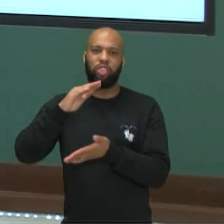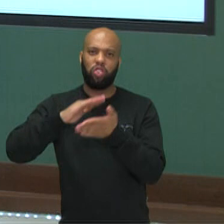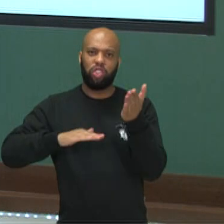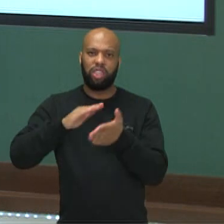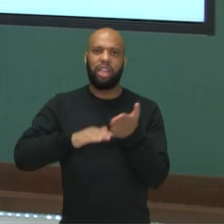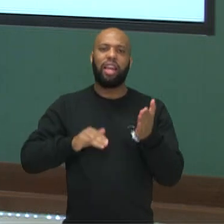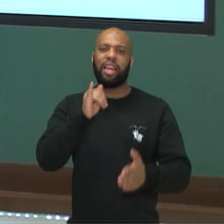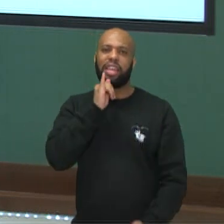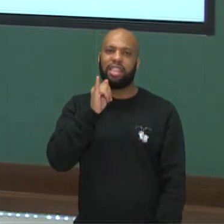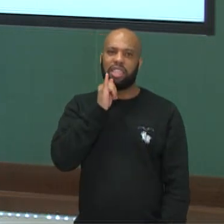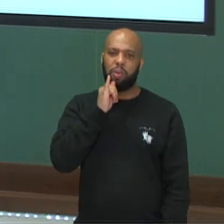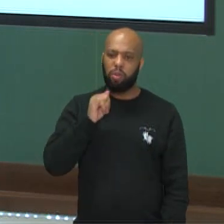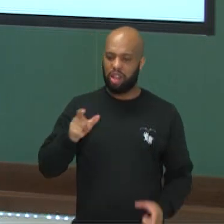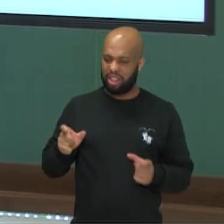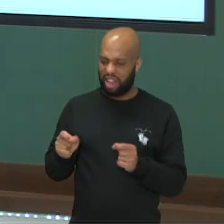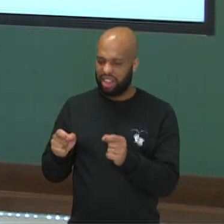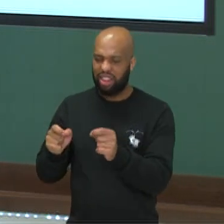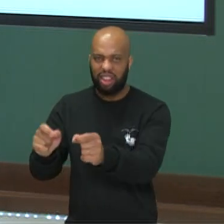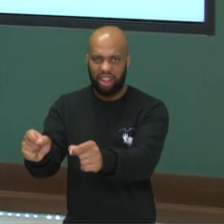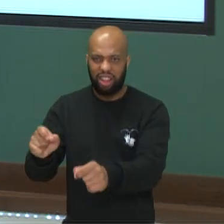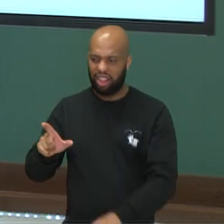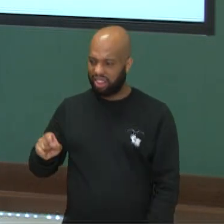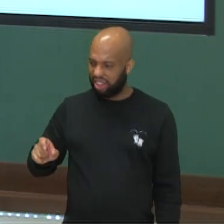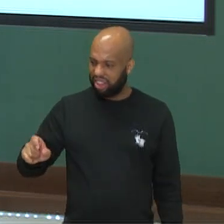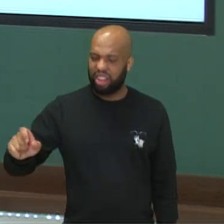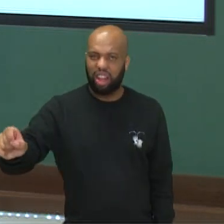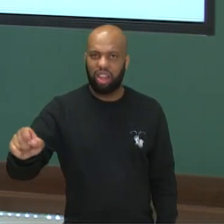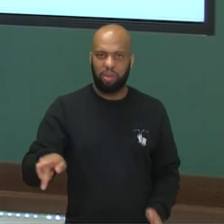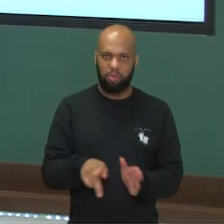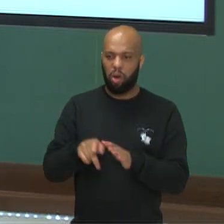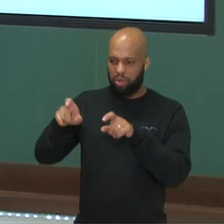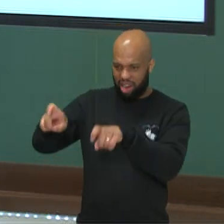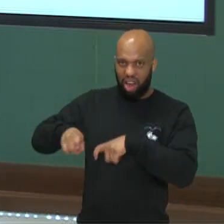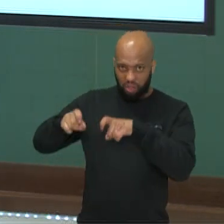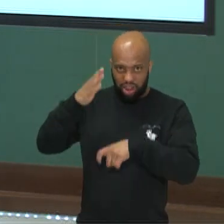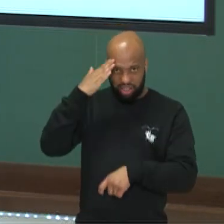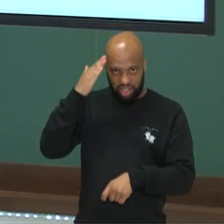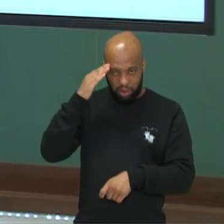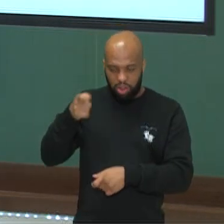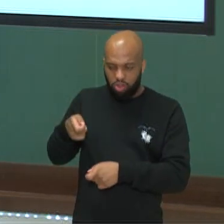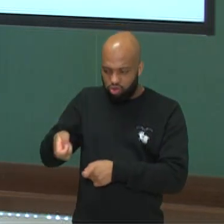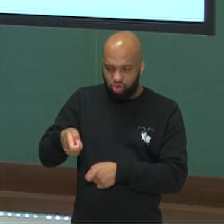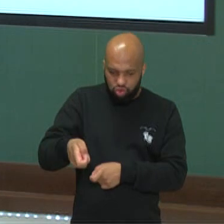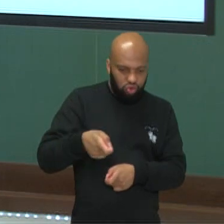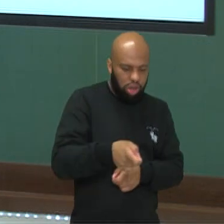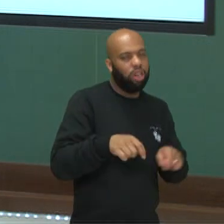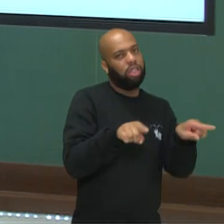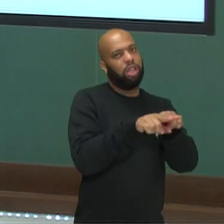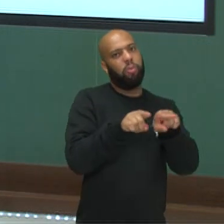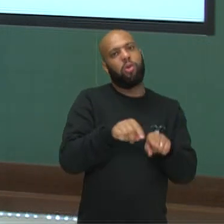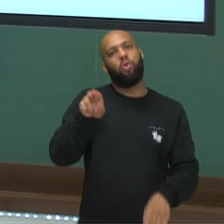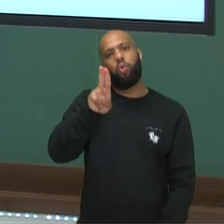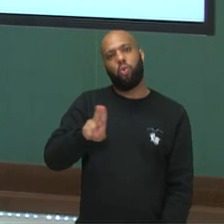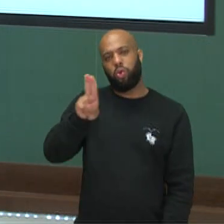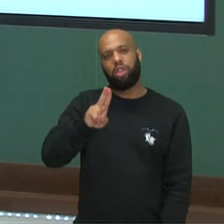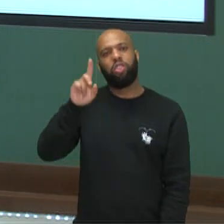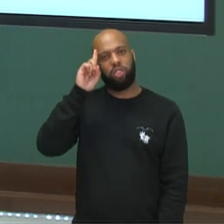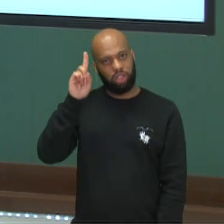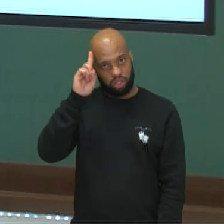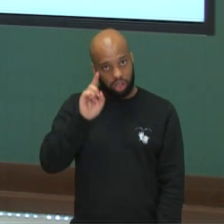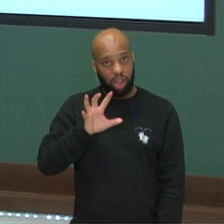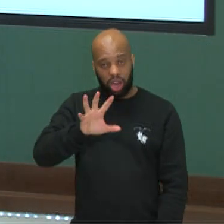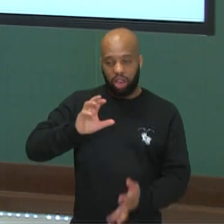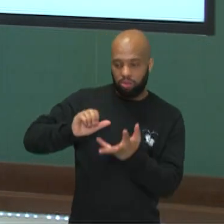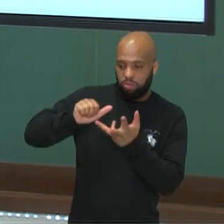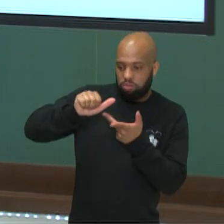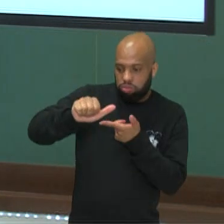na lavoura, para poder se utilizar deles em nosso dia a dia e assim sucessivamente. Essas